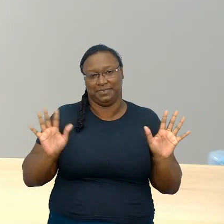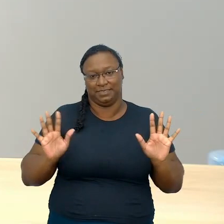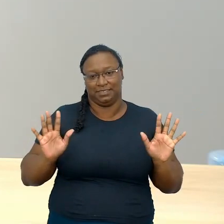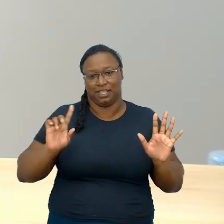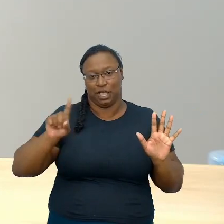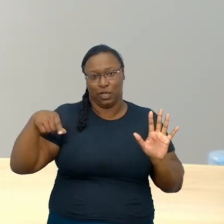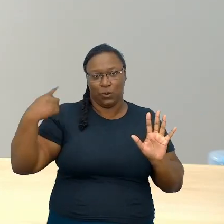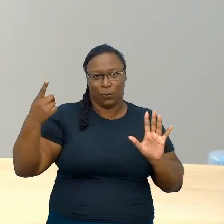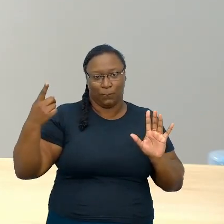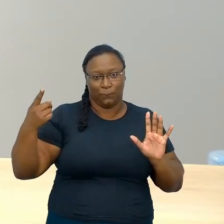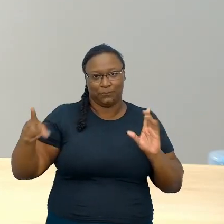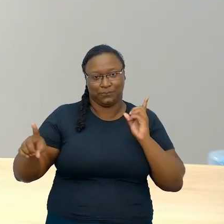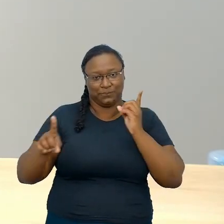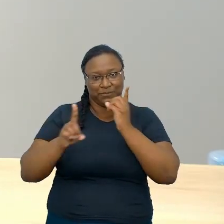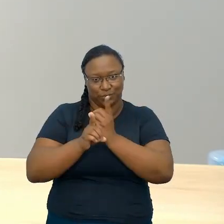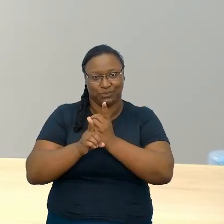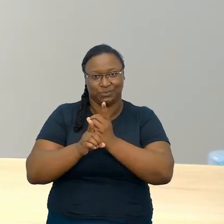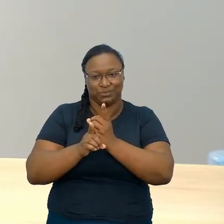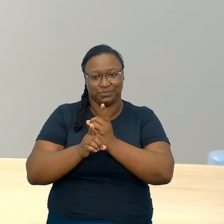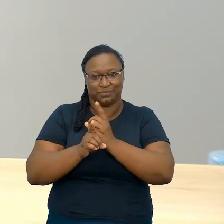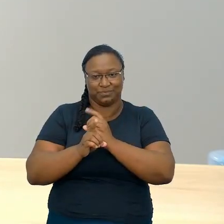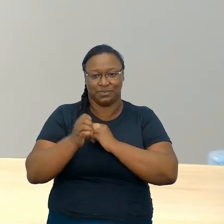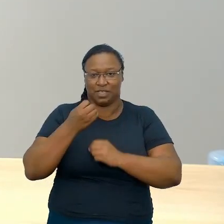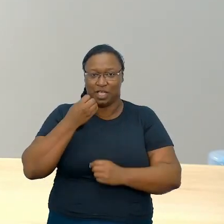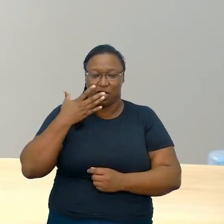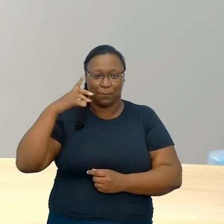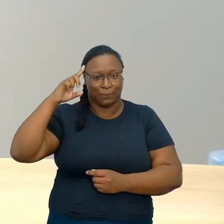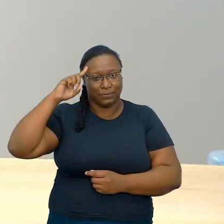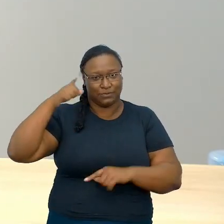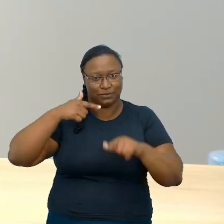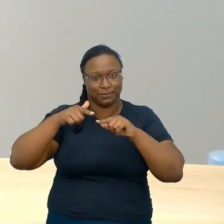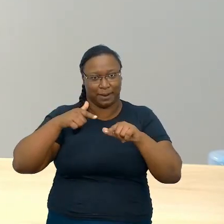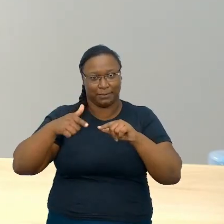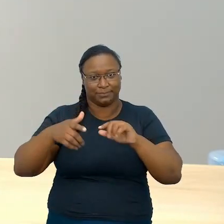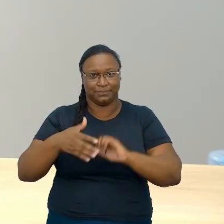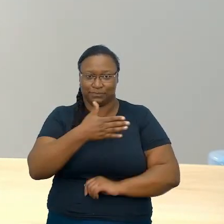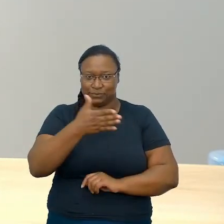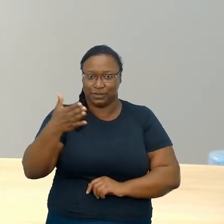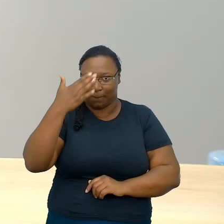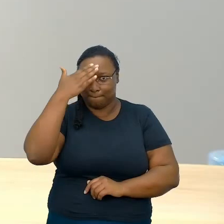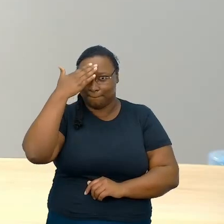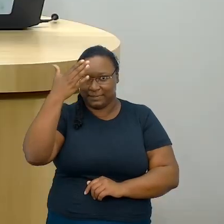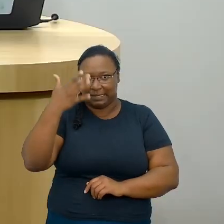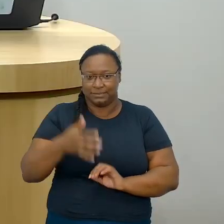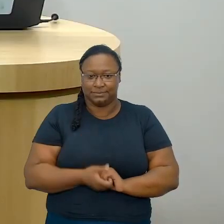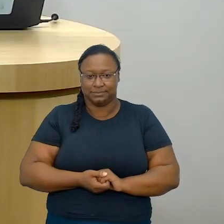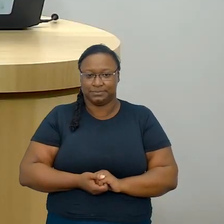até o próximo TPC e um bom dia de trabalho a todos. Obrigada.